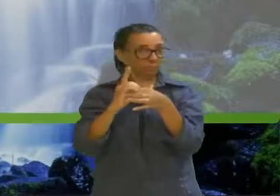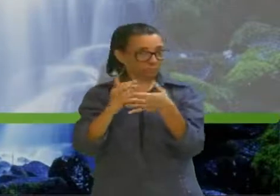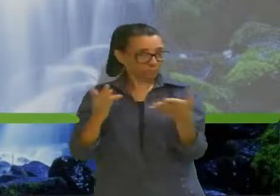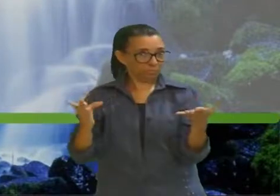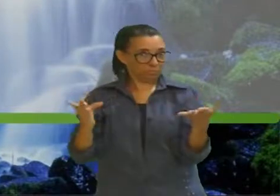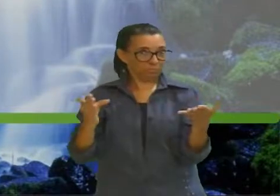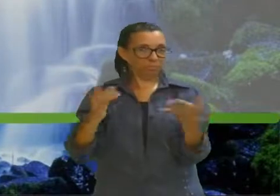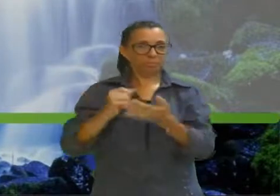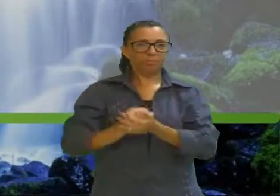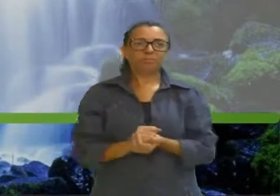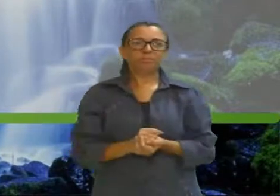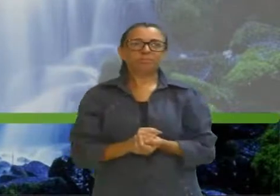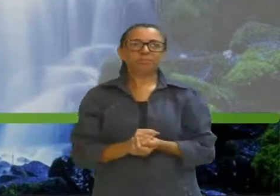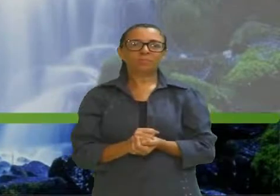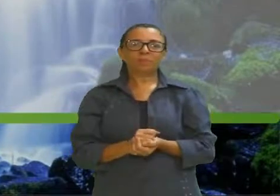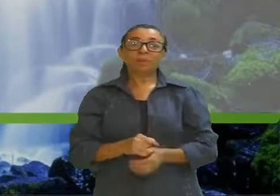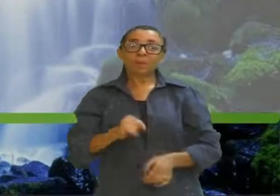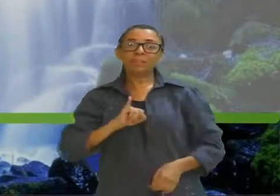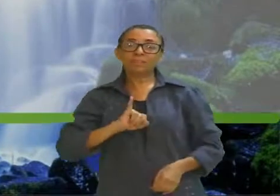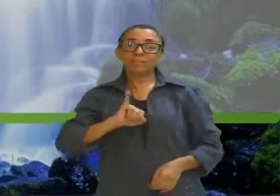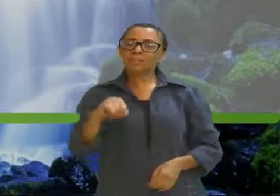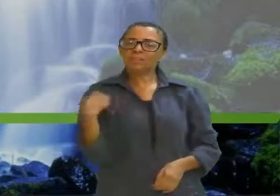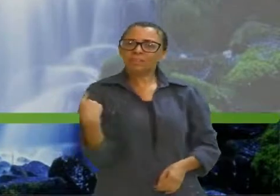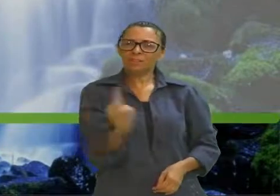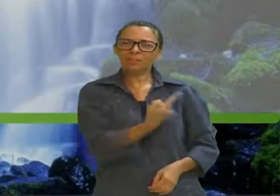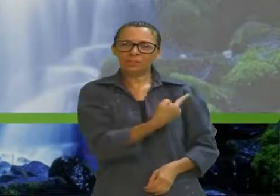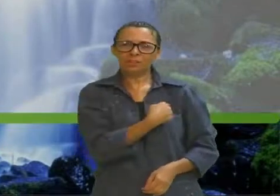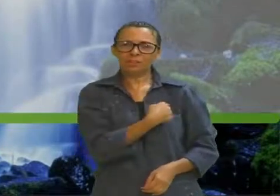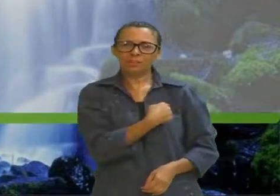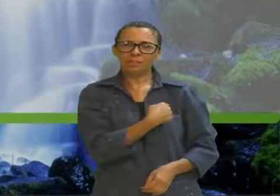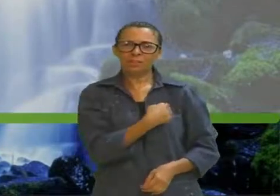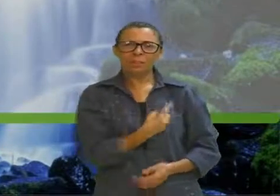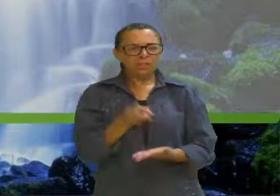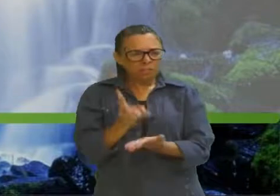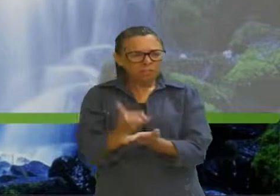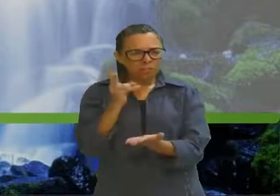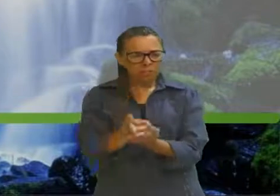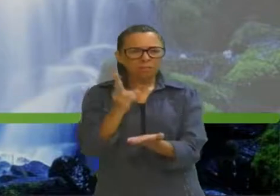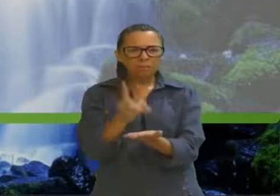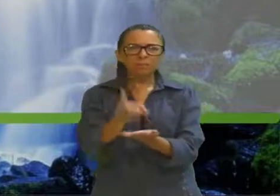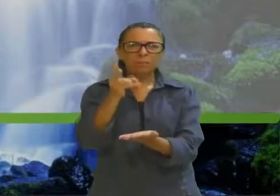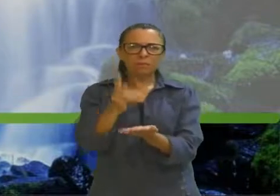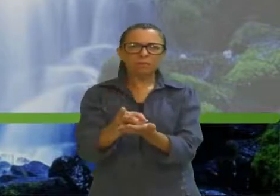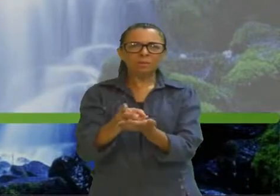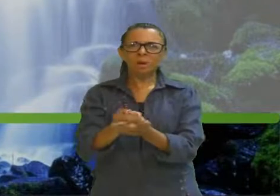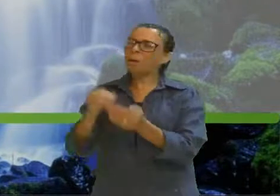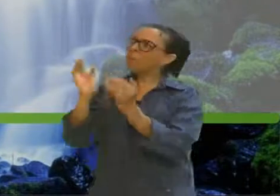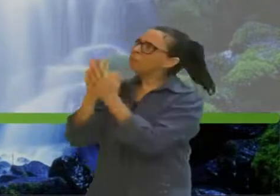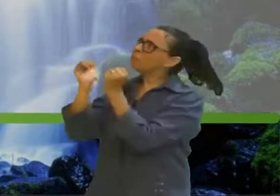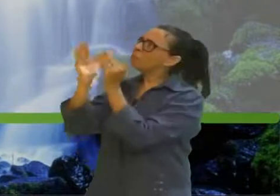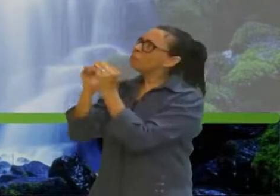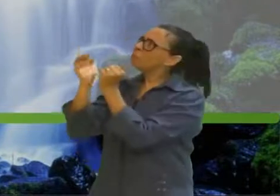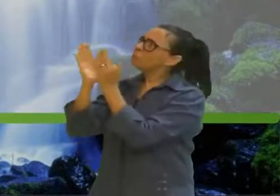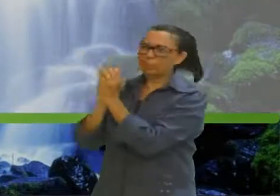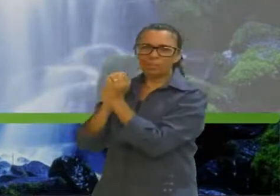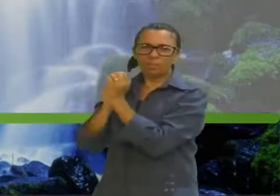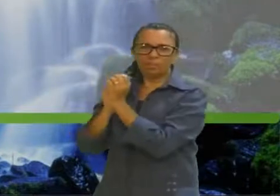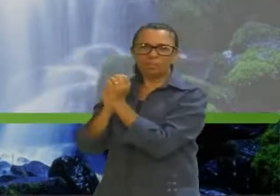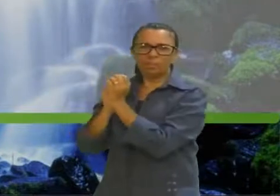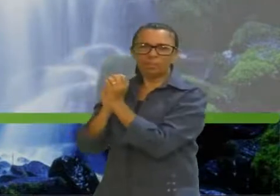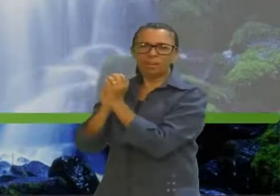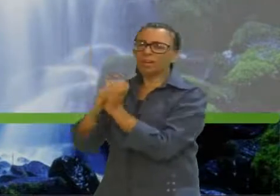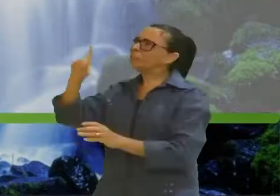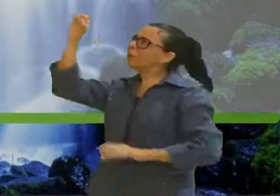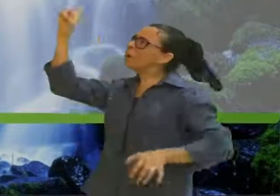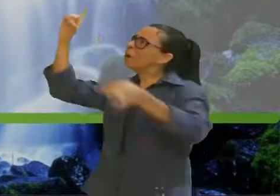fazemos isso, amados, mais Deus poderá realizar a sua vontade através de mim e de